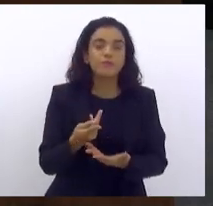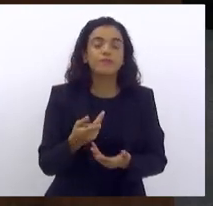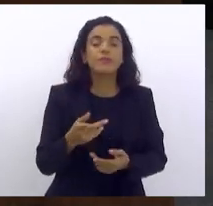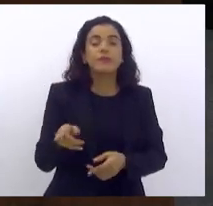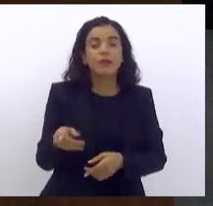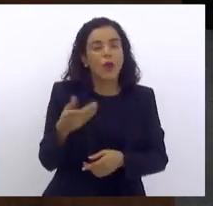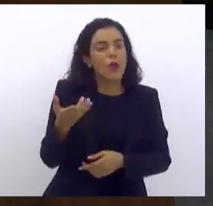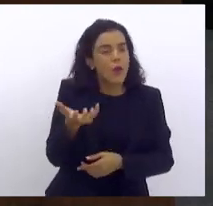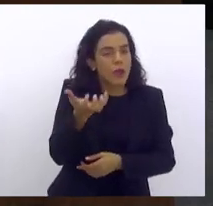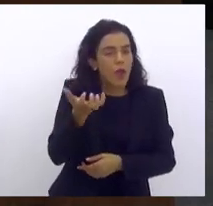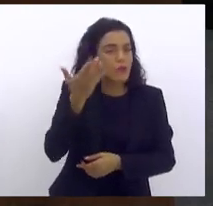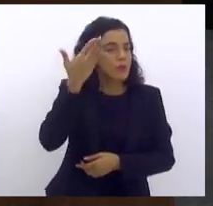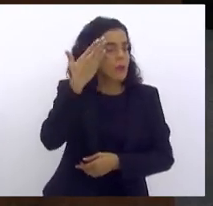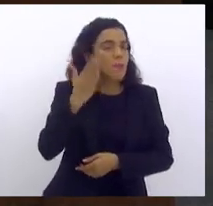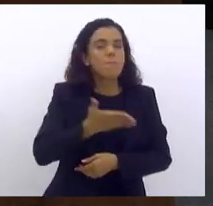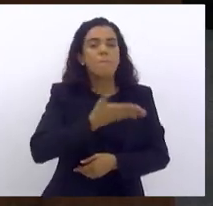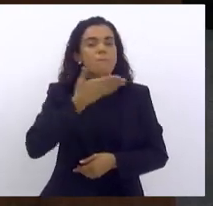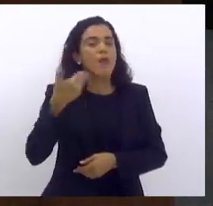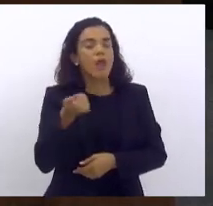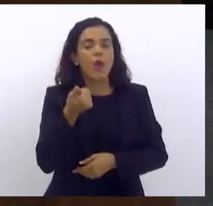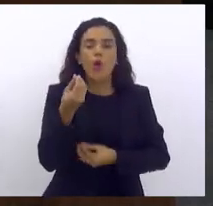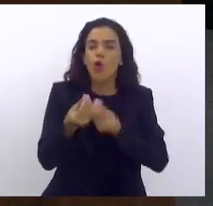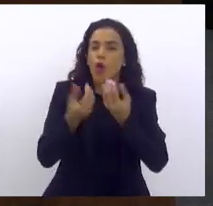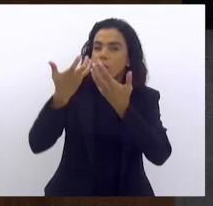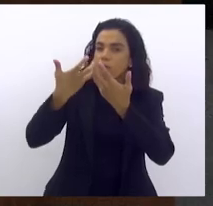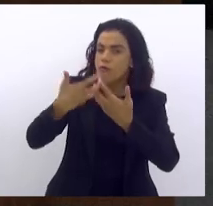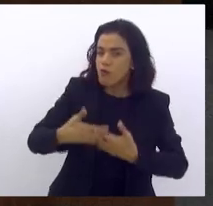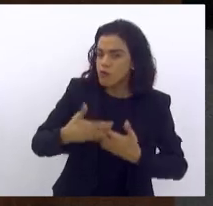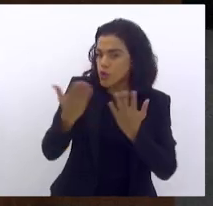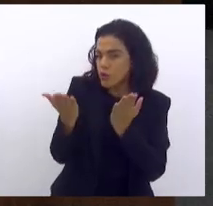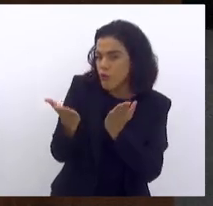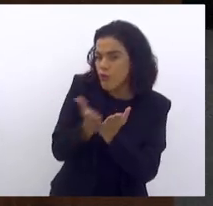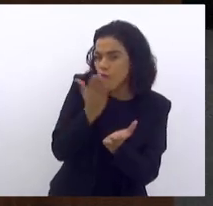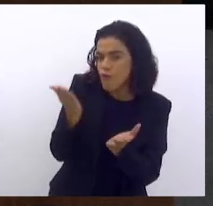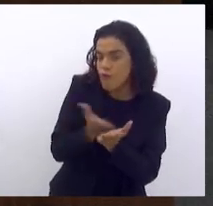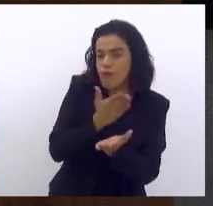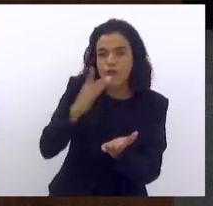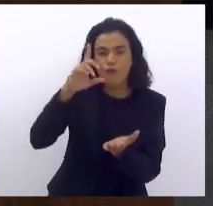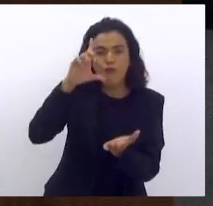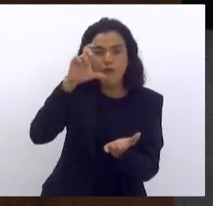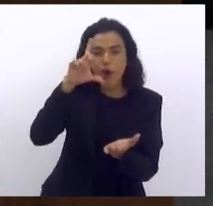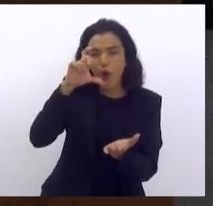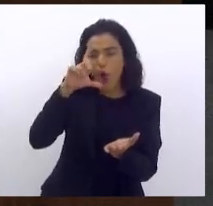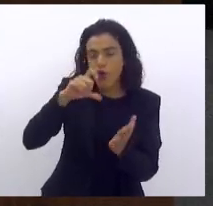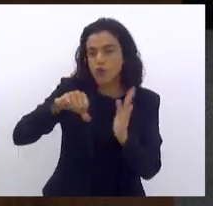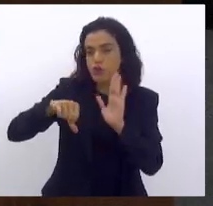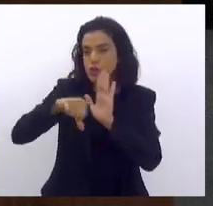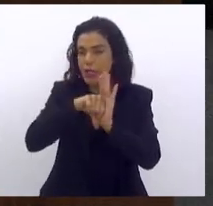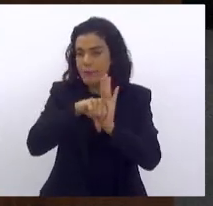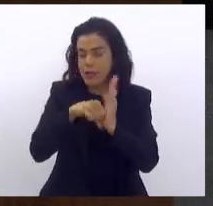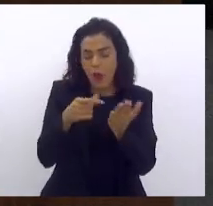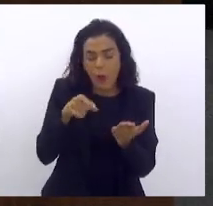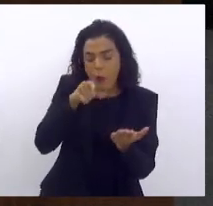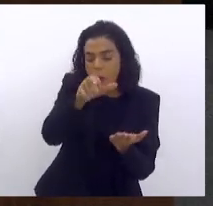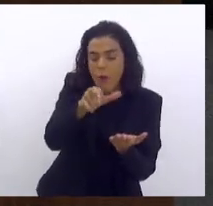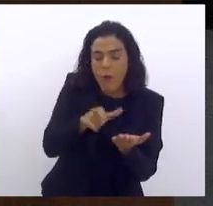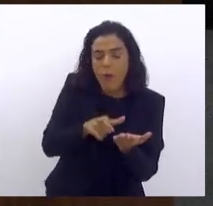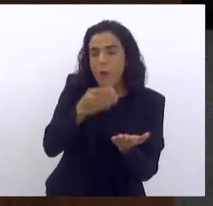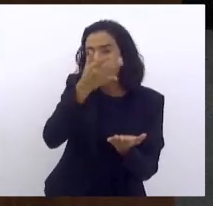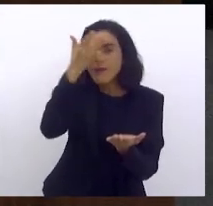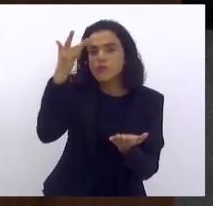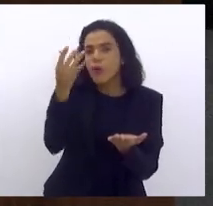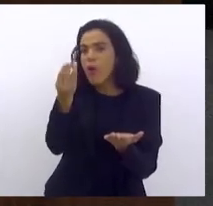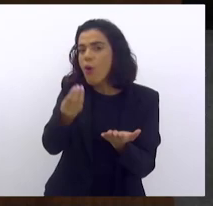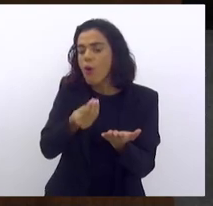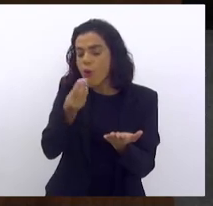quer entender melhor como funciona um álbum de reconhecimento fotográfico, mas, para além disso, a